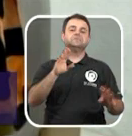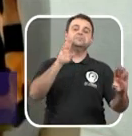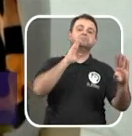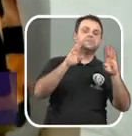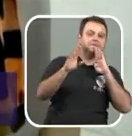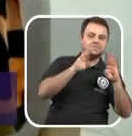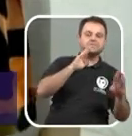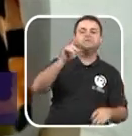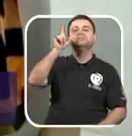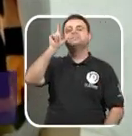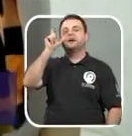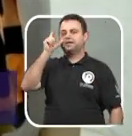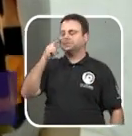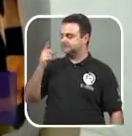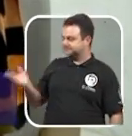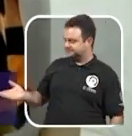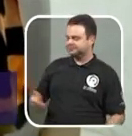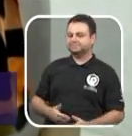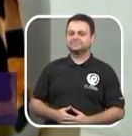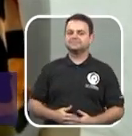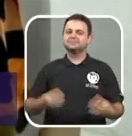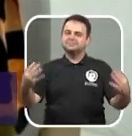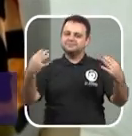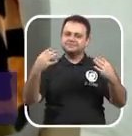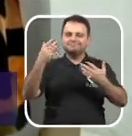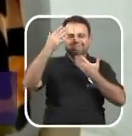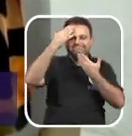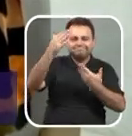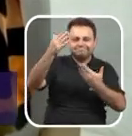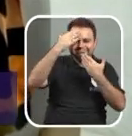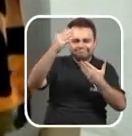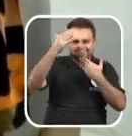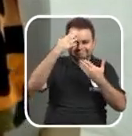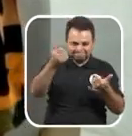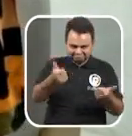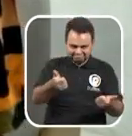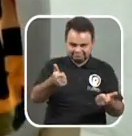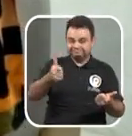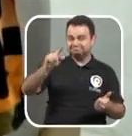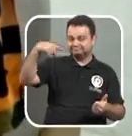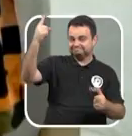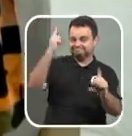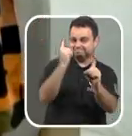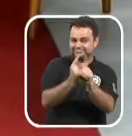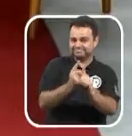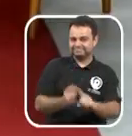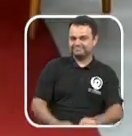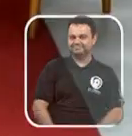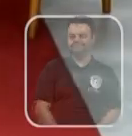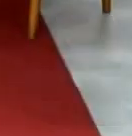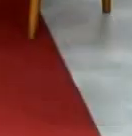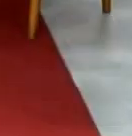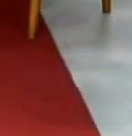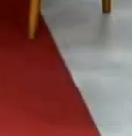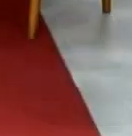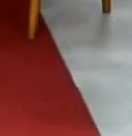Facebook e no Instagram. Obrigada pela companhia, obrigada pela audiência e até o próximo programa.